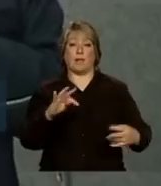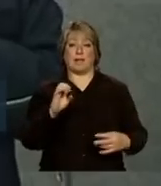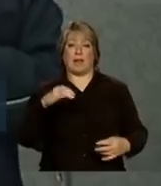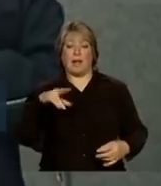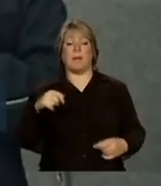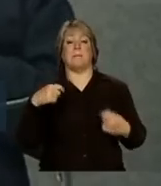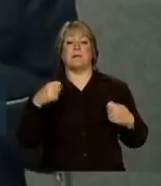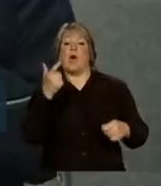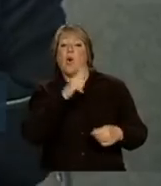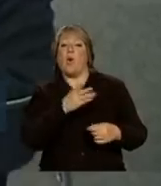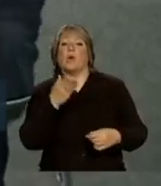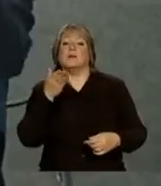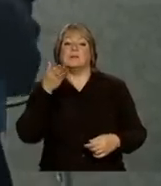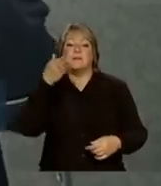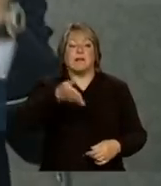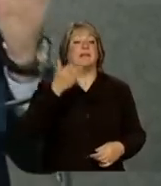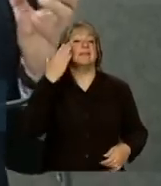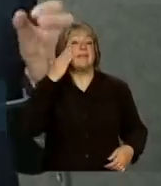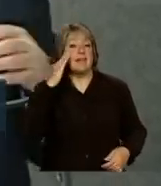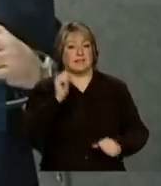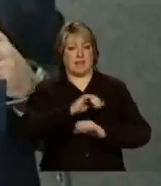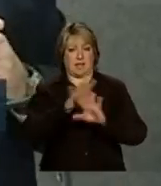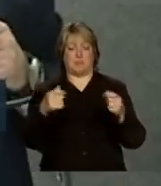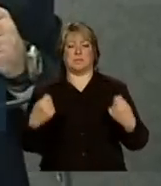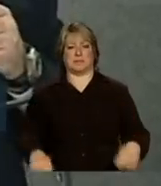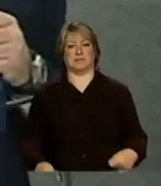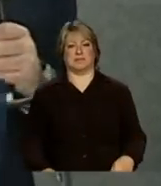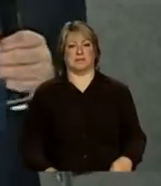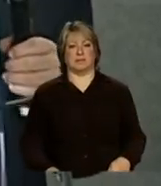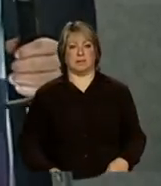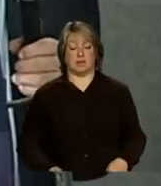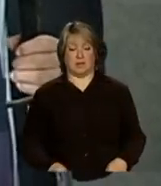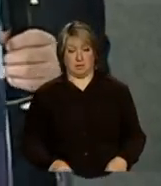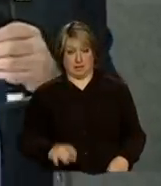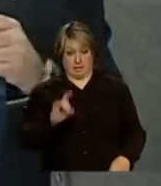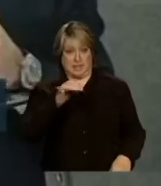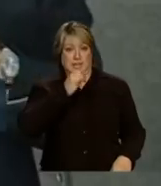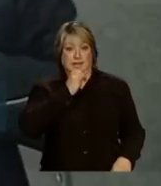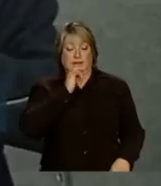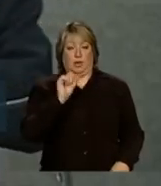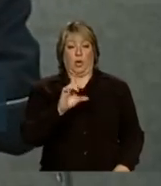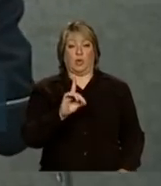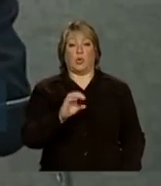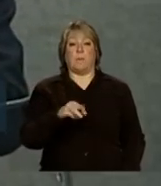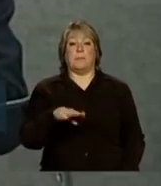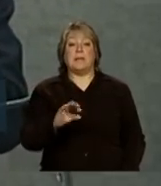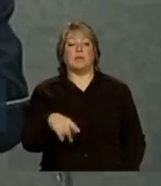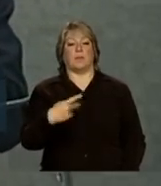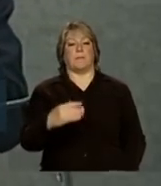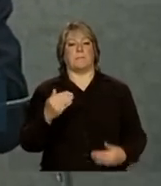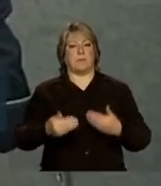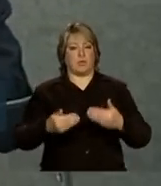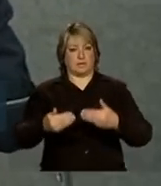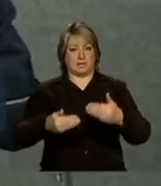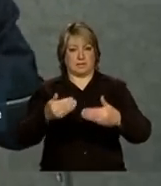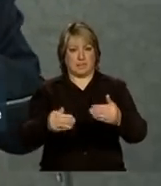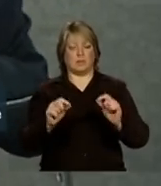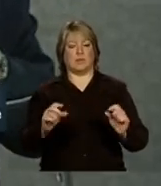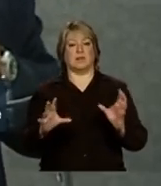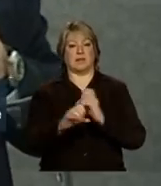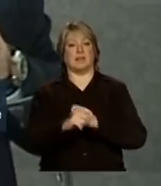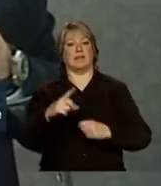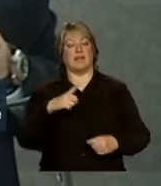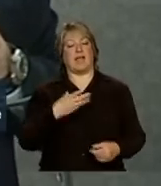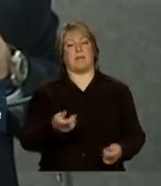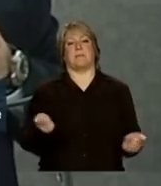que tem que ser atingidas então nós trabalhamos sobre esse conceito é só para ver vocês que o domínio do processo né leva essa